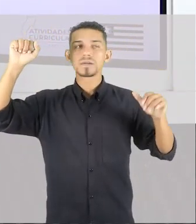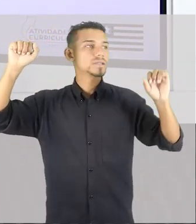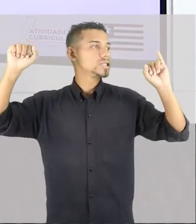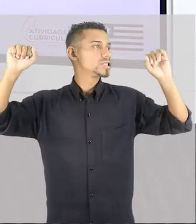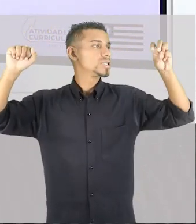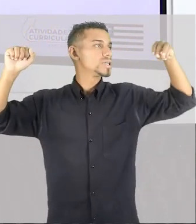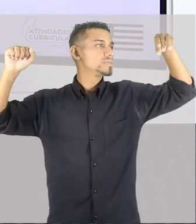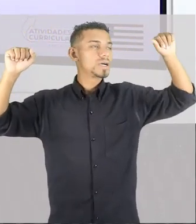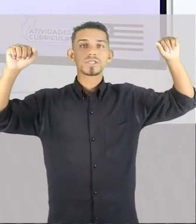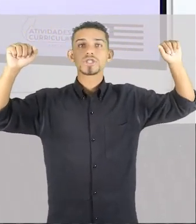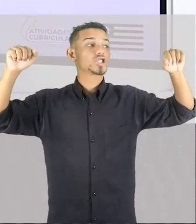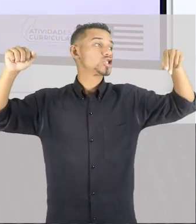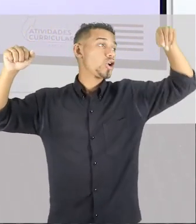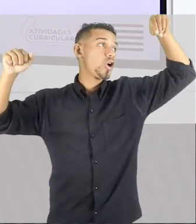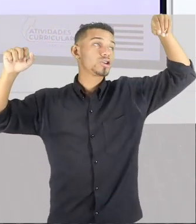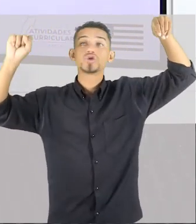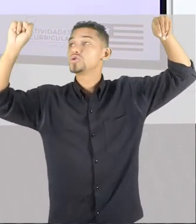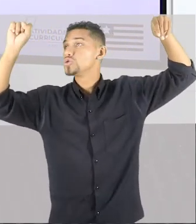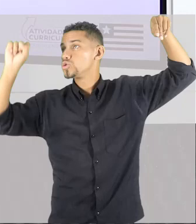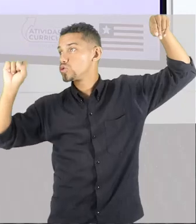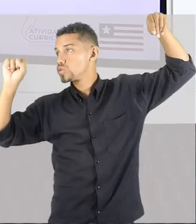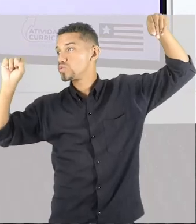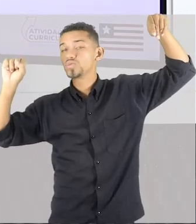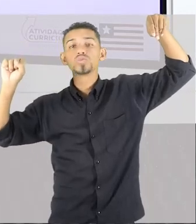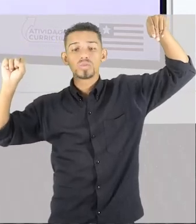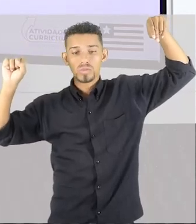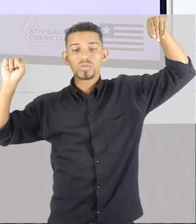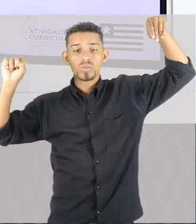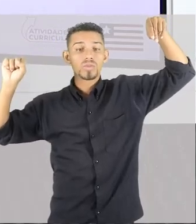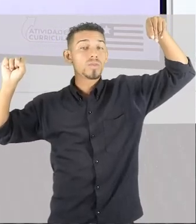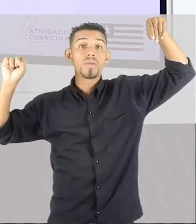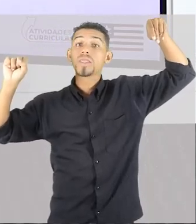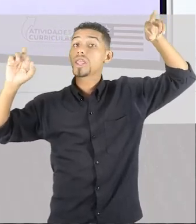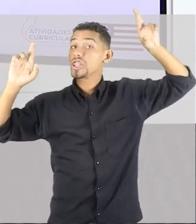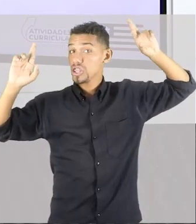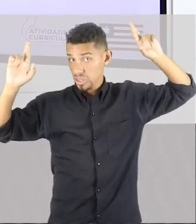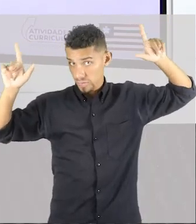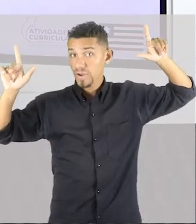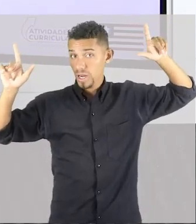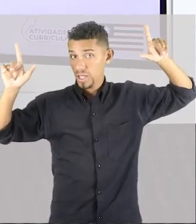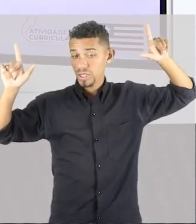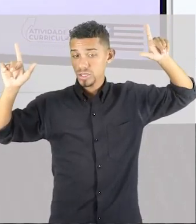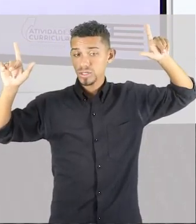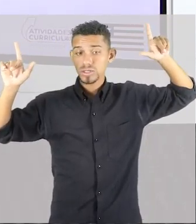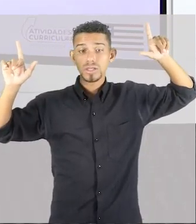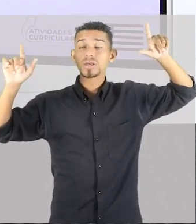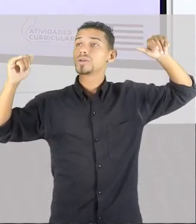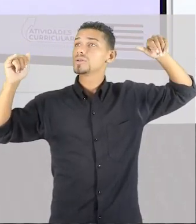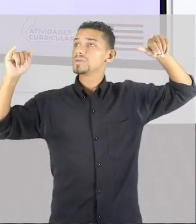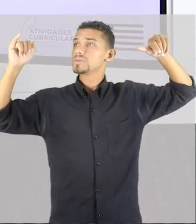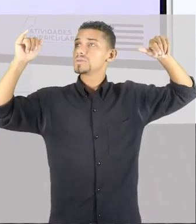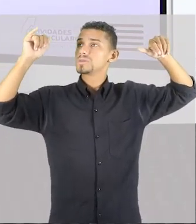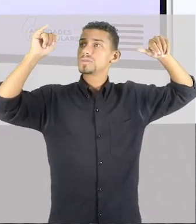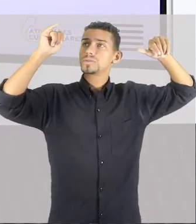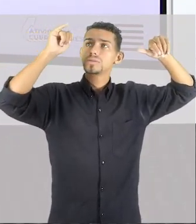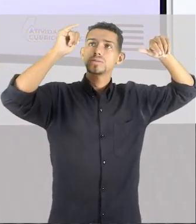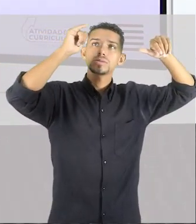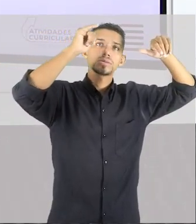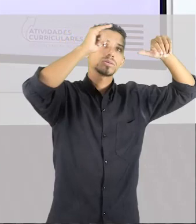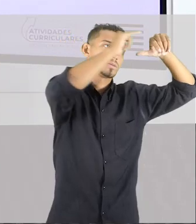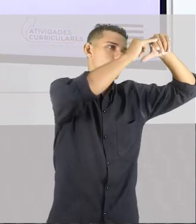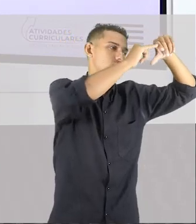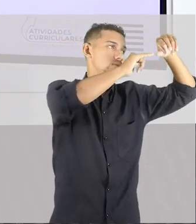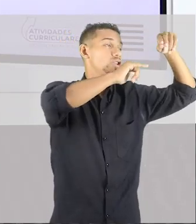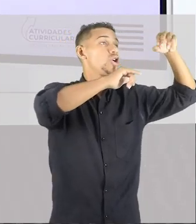polo norte e tenho um polo sul. Dois ímãs diferentes. Então aqui vai sair linhas do norte para o sul,